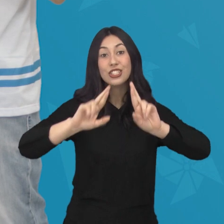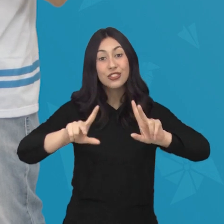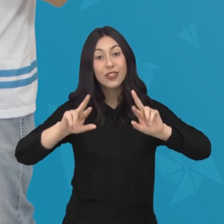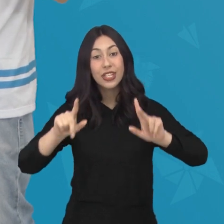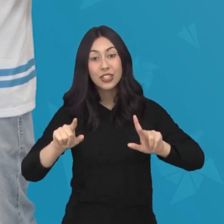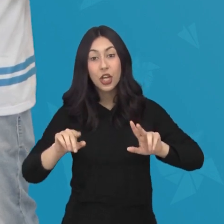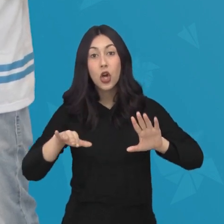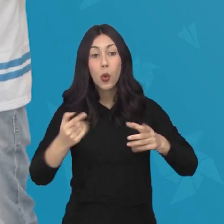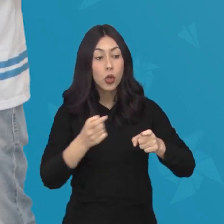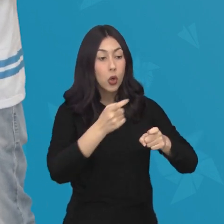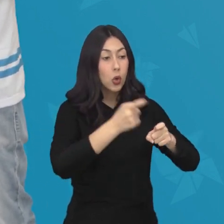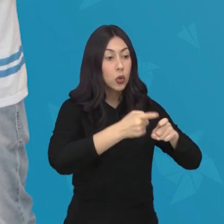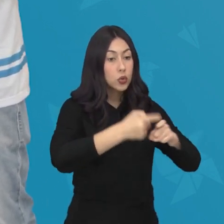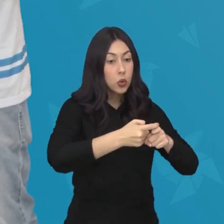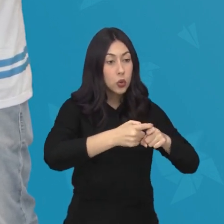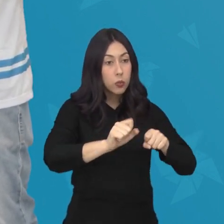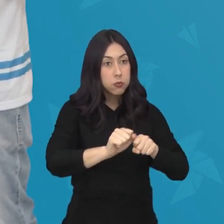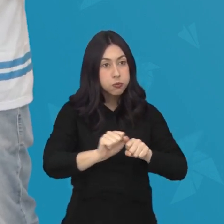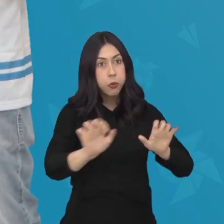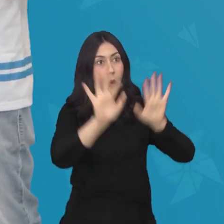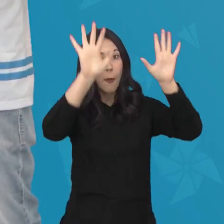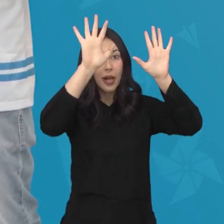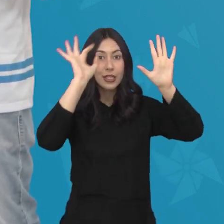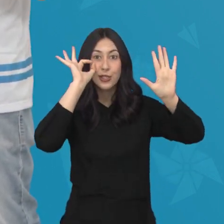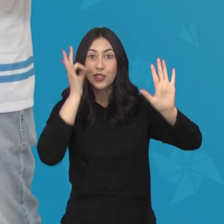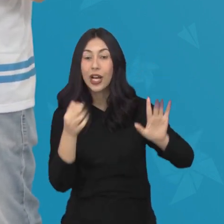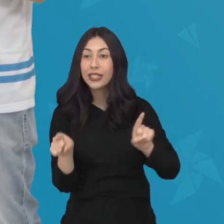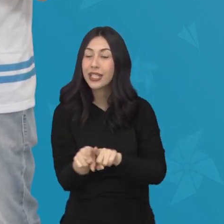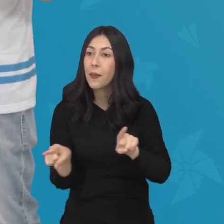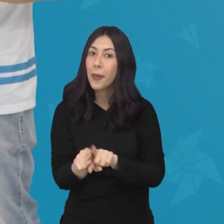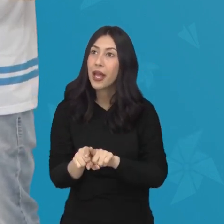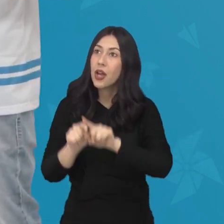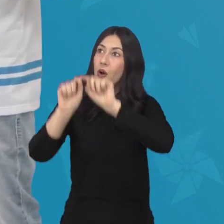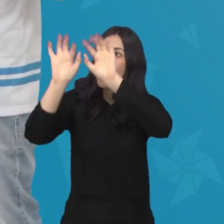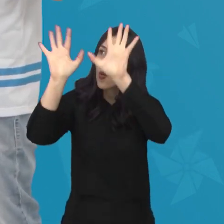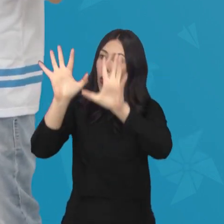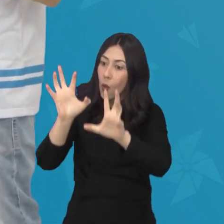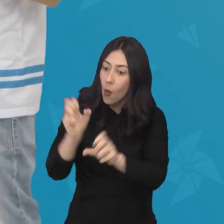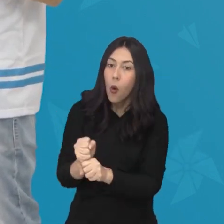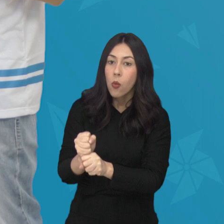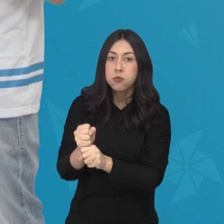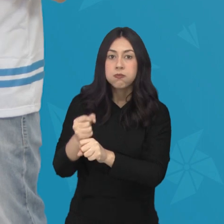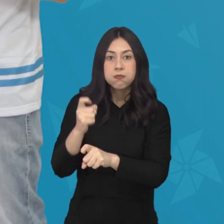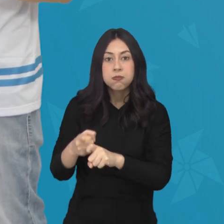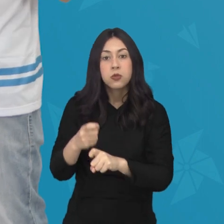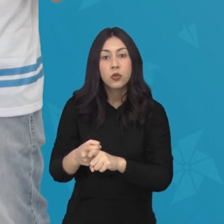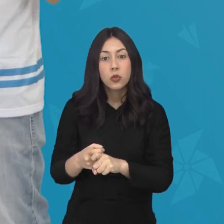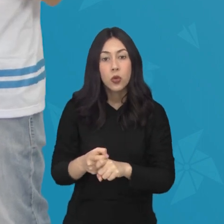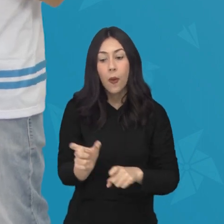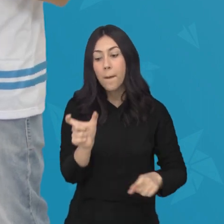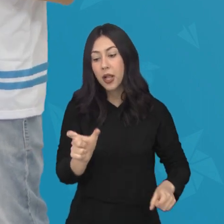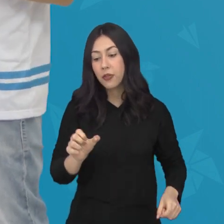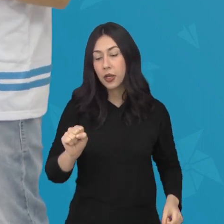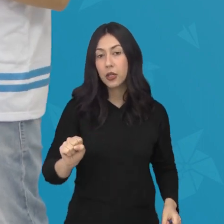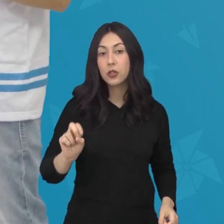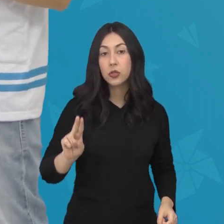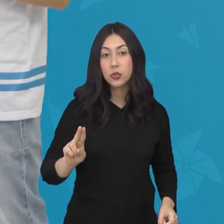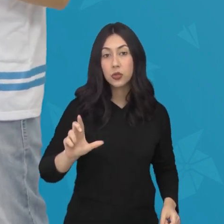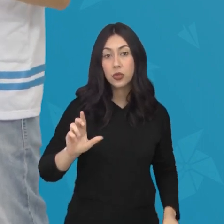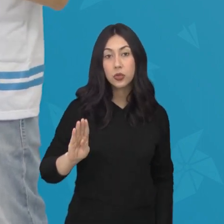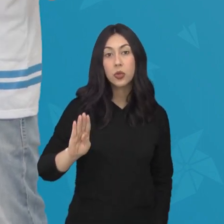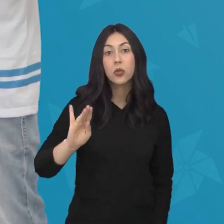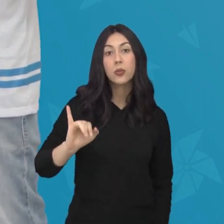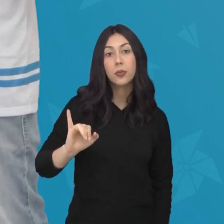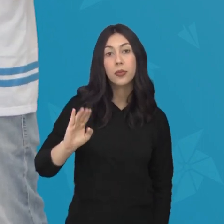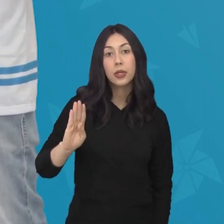passagem do sólido direto para o gasoso, e o contrário também, do gasoso direto para o sólido, que a gente chama de sublimação. Ou em alguns